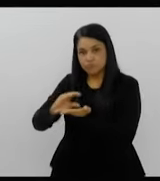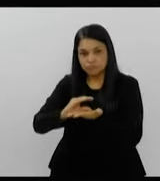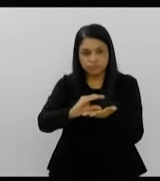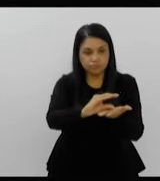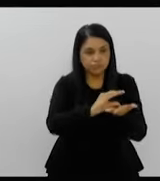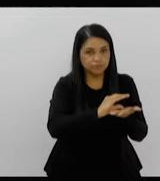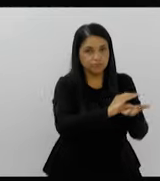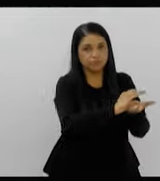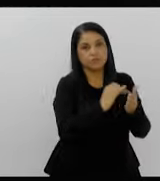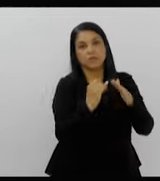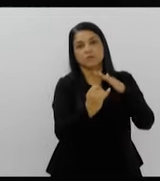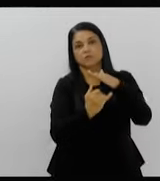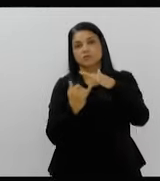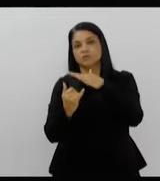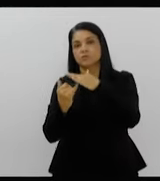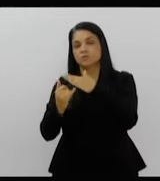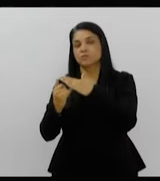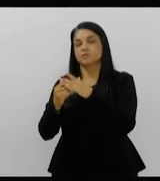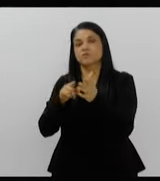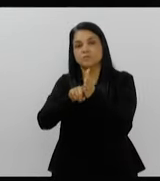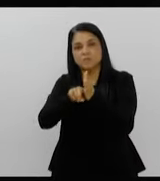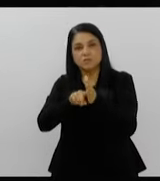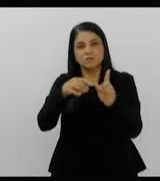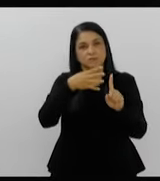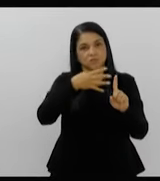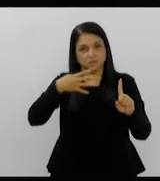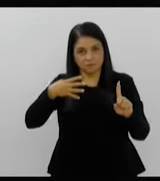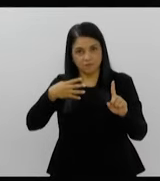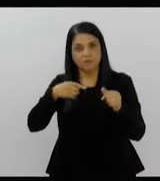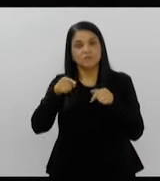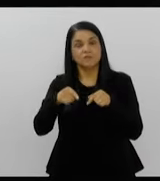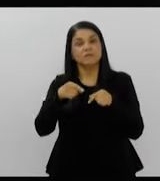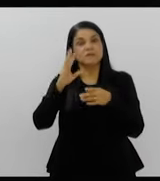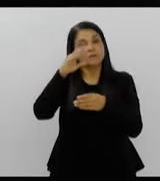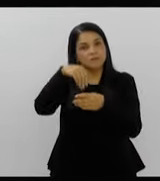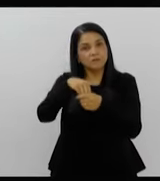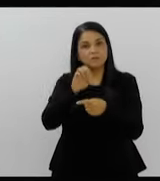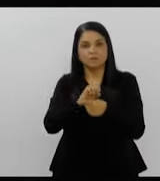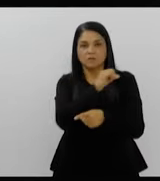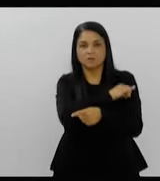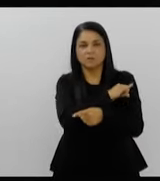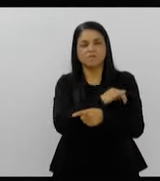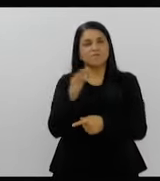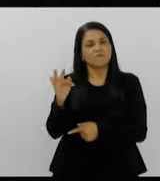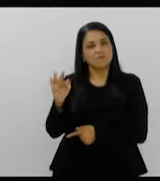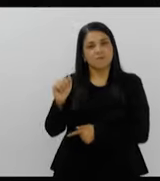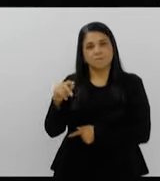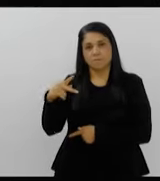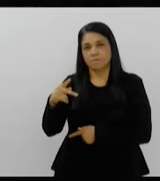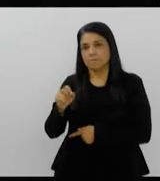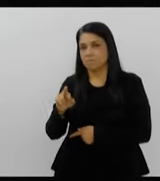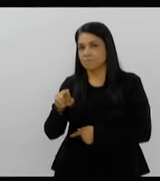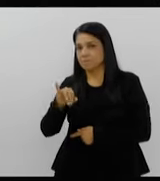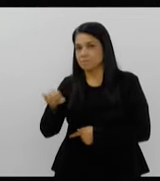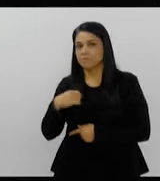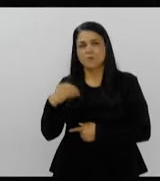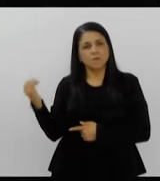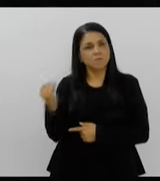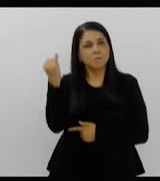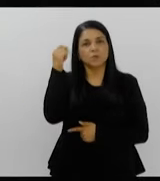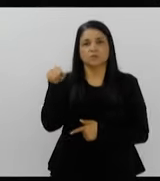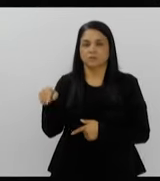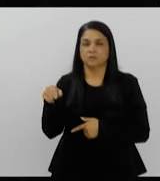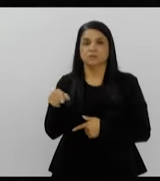ensino, pesquisa e extensão que funcionam no Estado do Rio de Janeiro. A FAPERJ ela é importantíssima para que, inclusive,